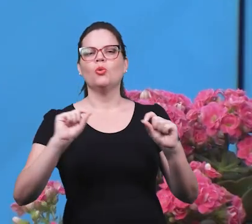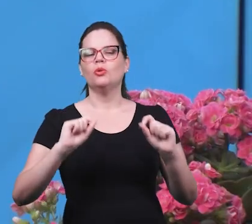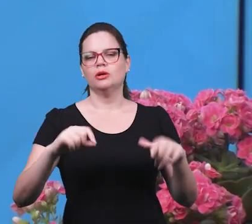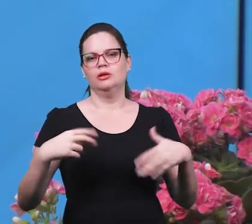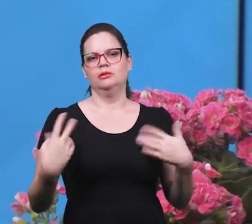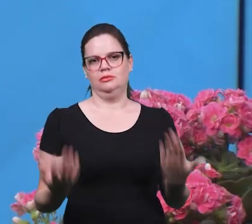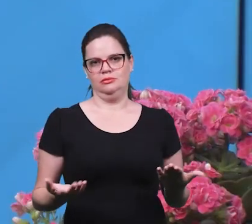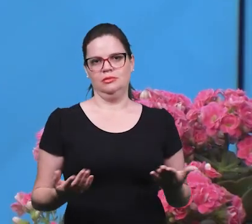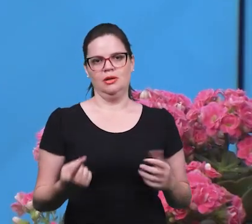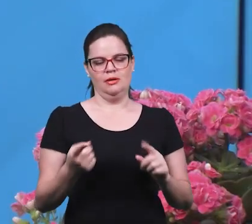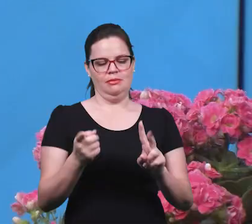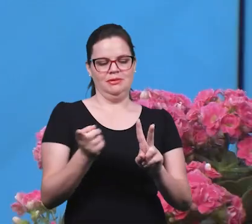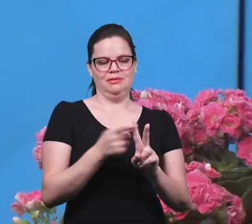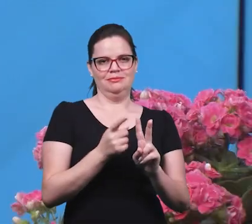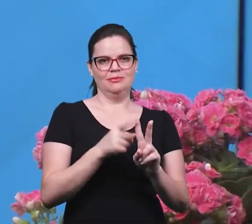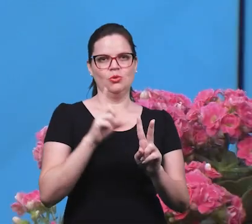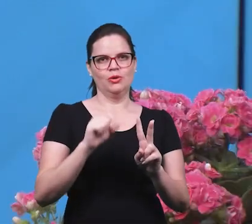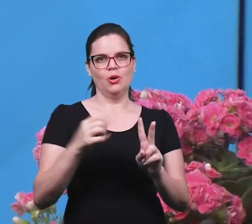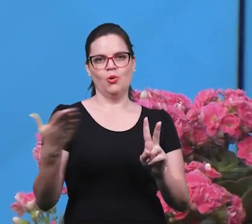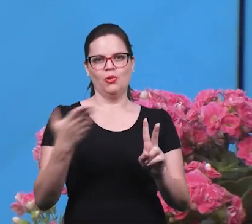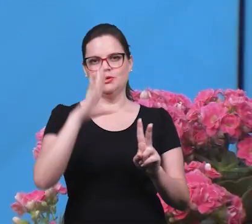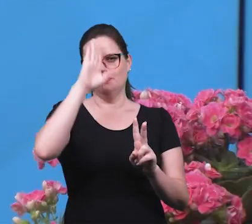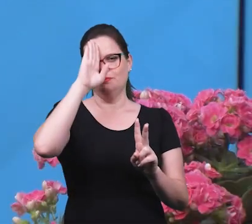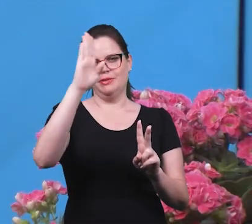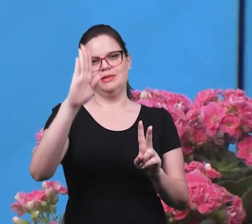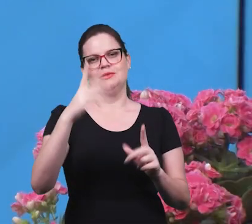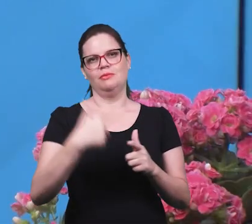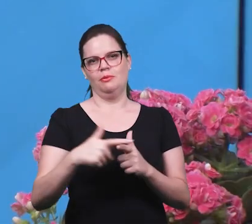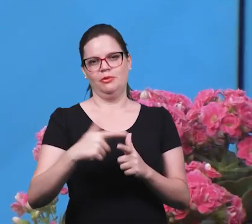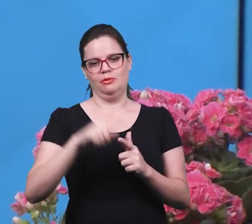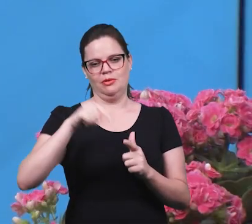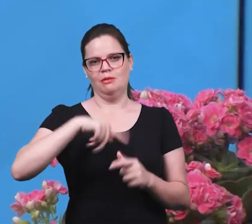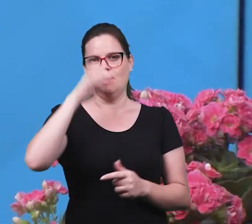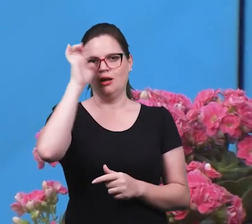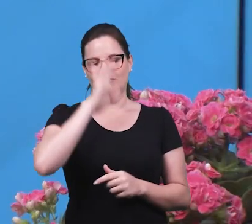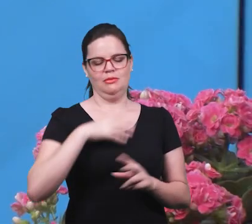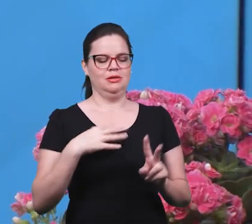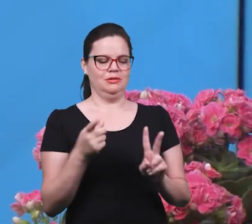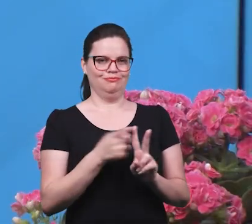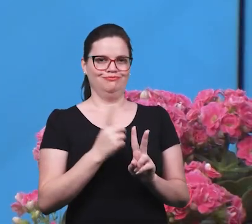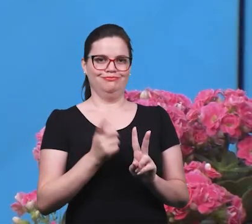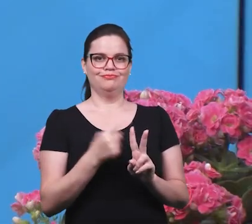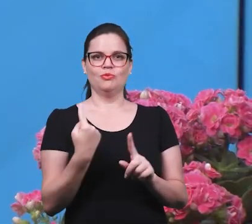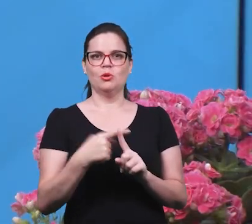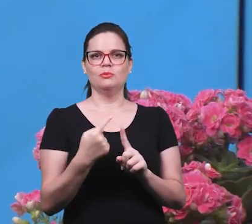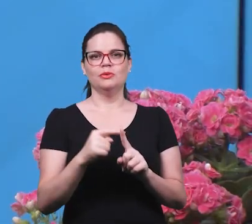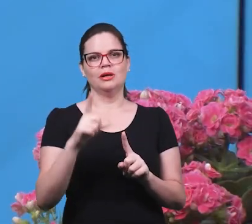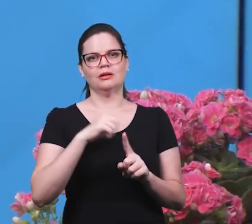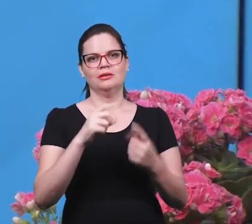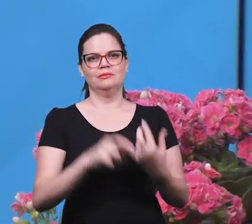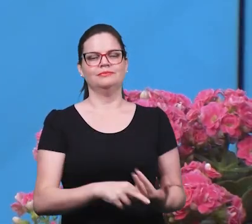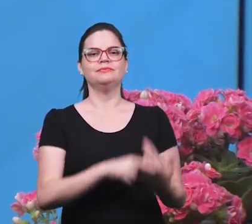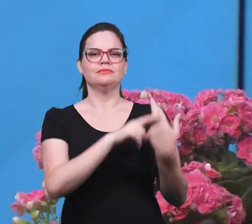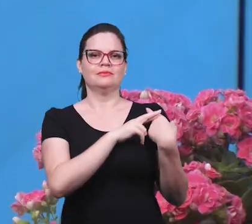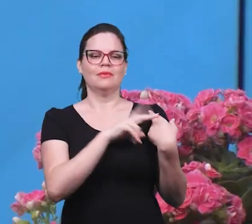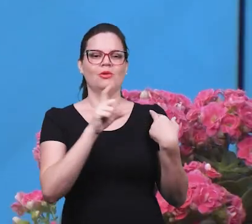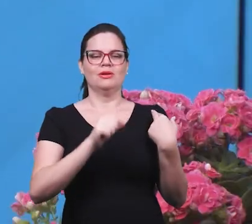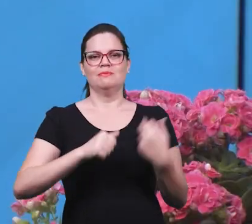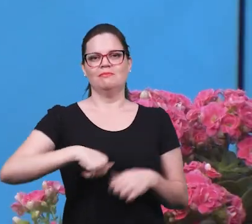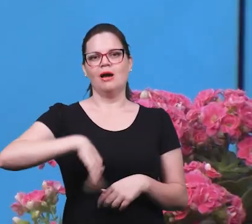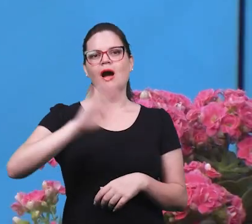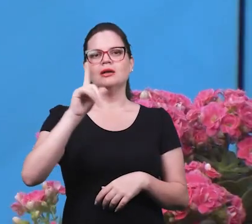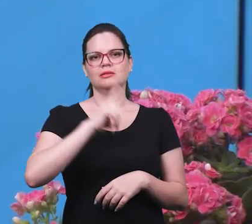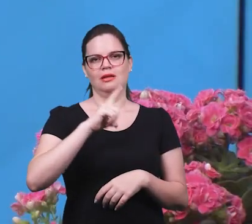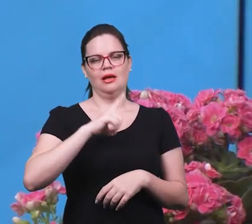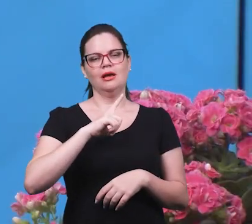hipertensão primária, que hoje é o nosso principal problema aqui do Brasil, né, responsável por grandes mortes no Brasil e no